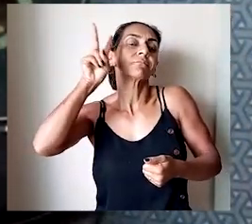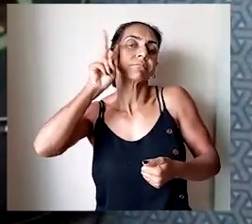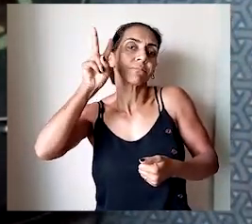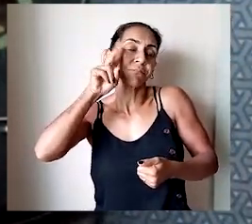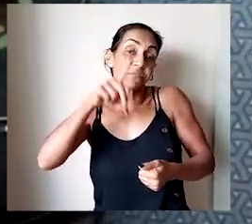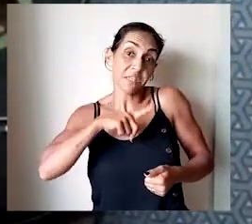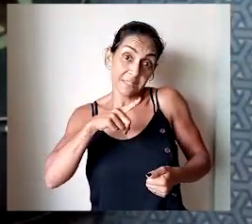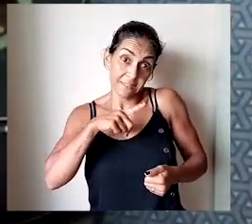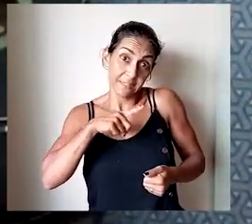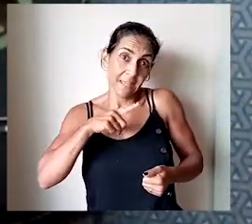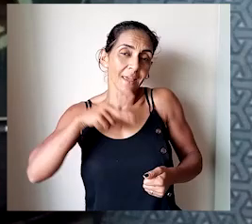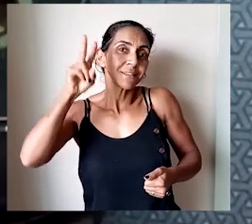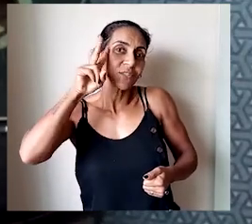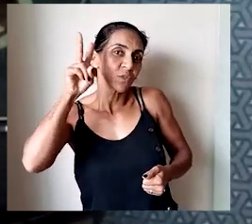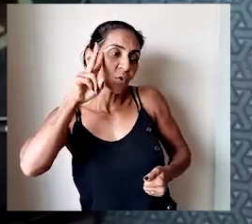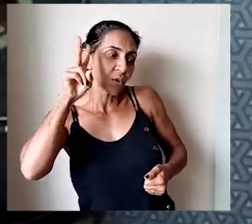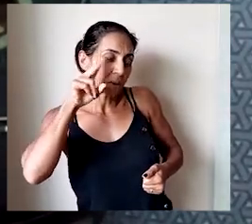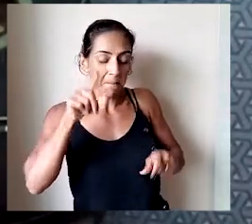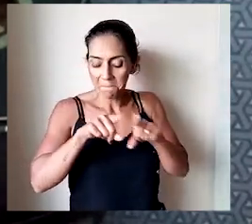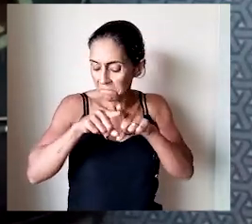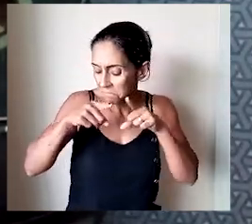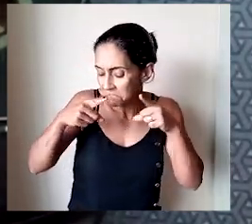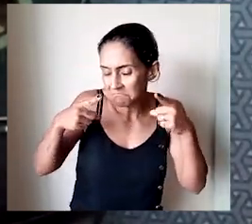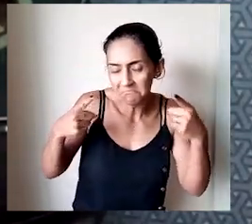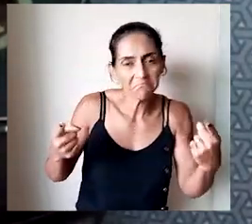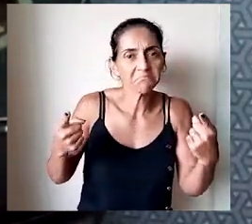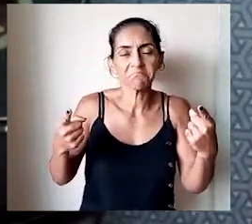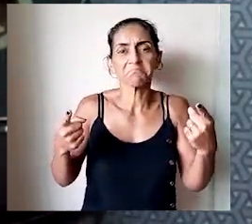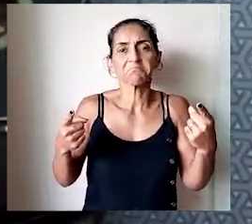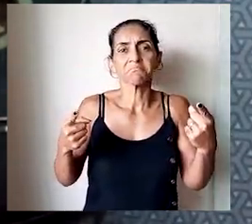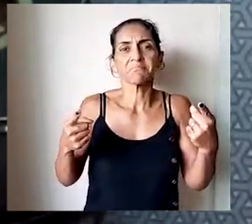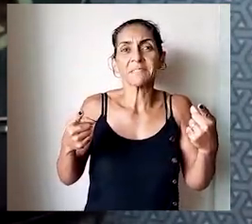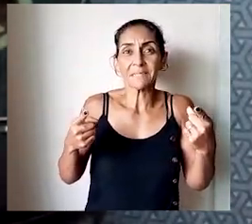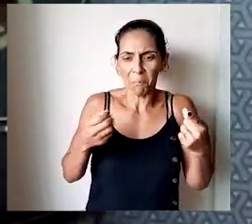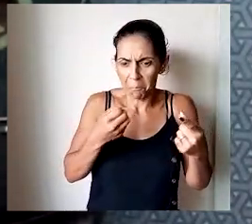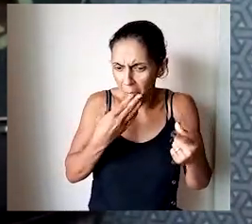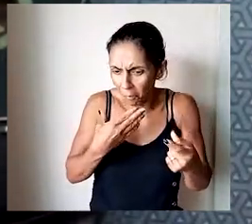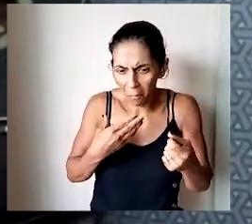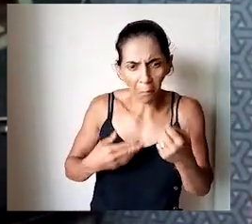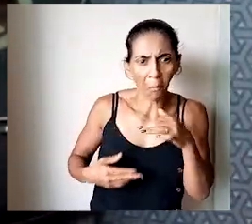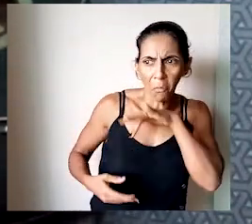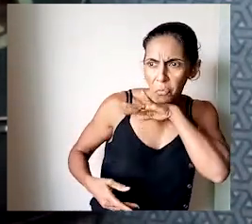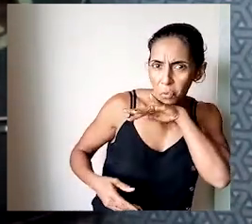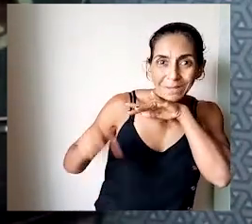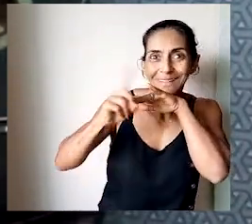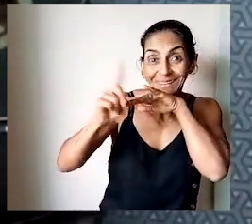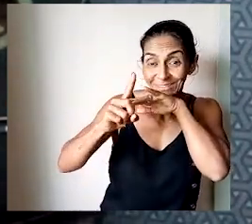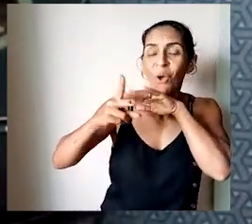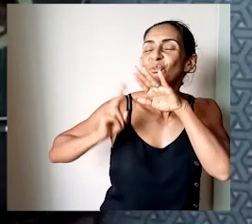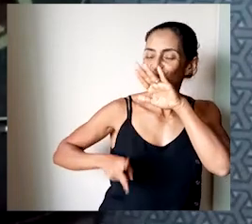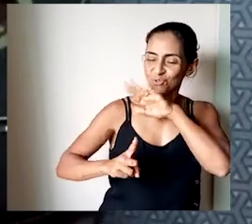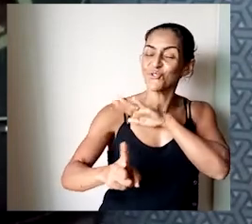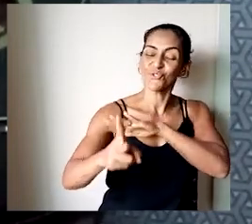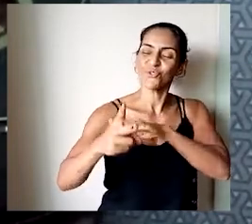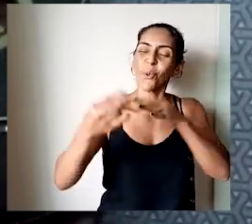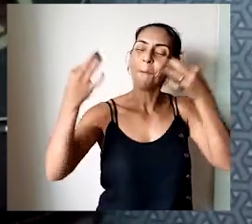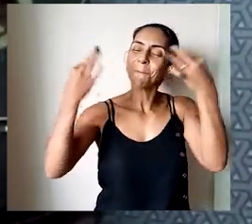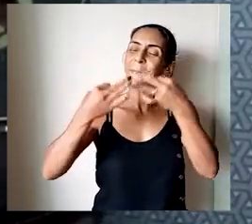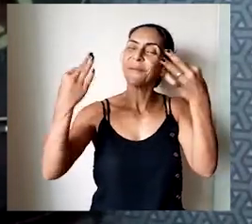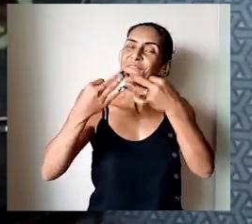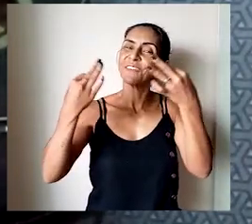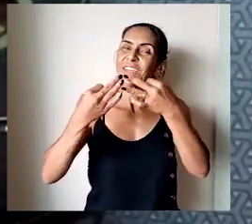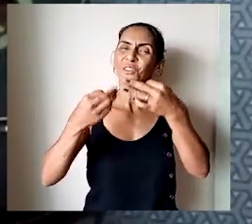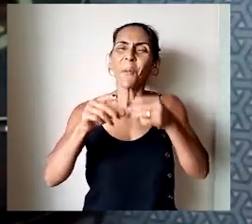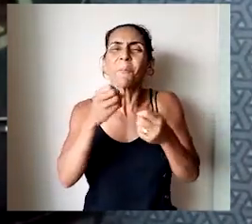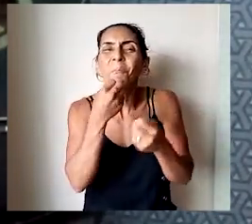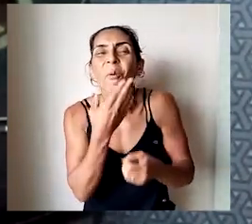essa alteração na história, mas não alterem de forma alguma a qualidade nem de um nem de outro. Vale muito a pena você